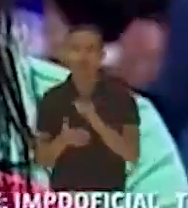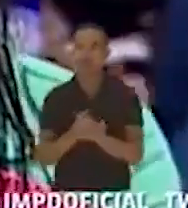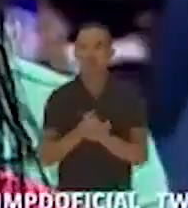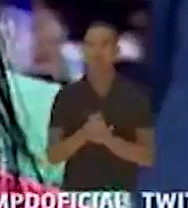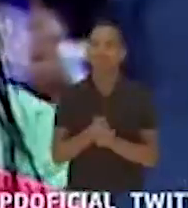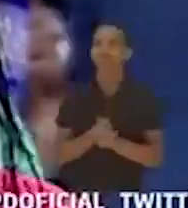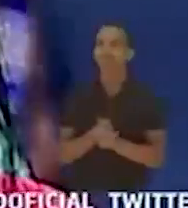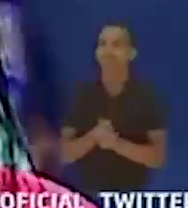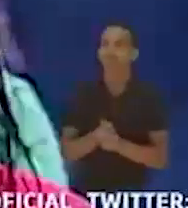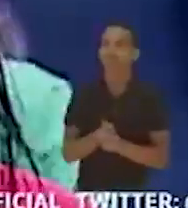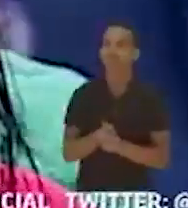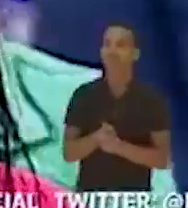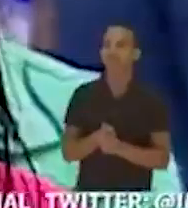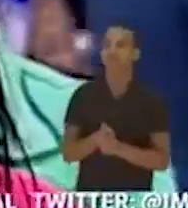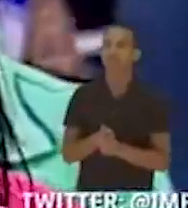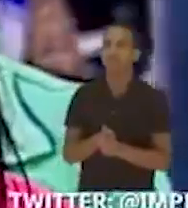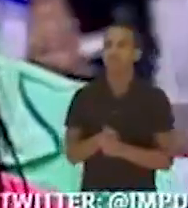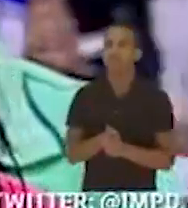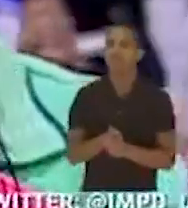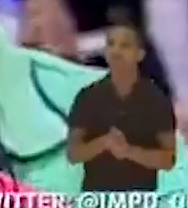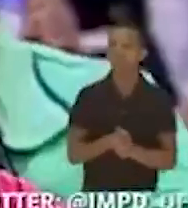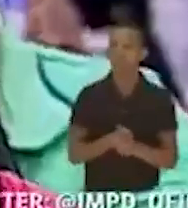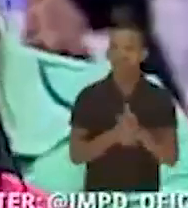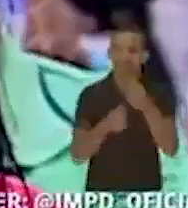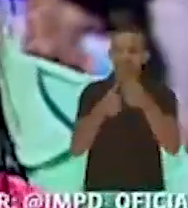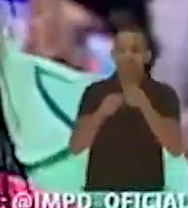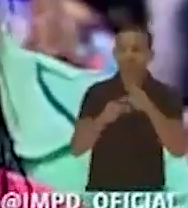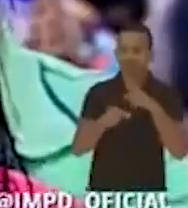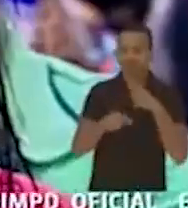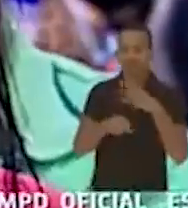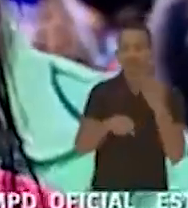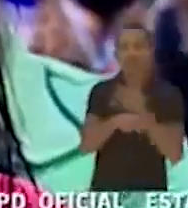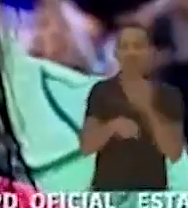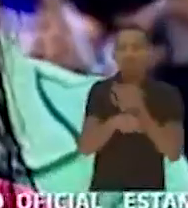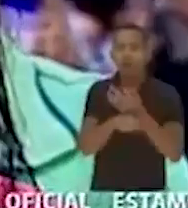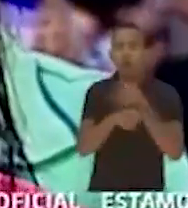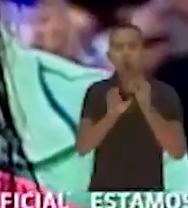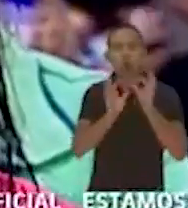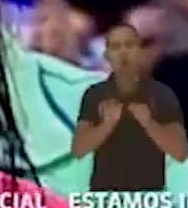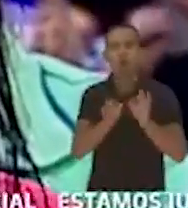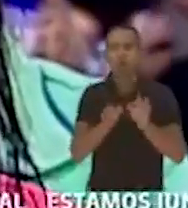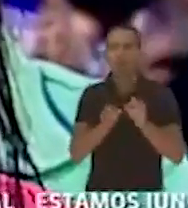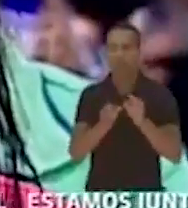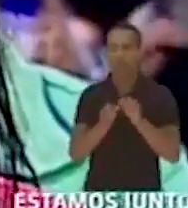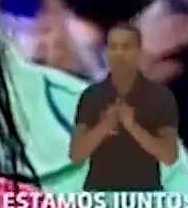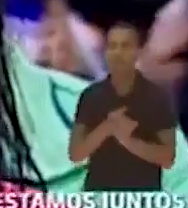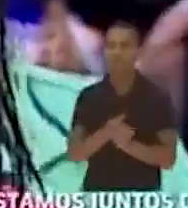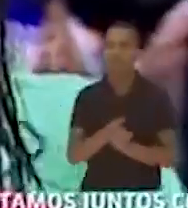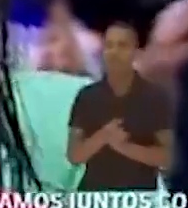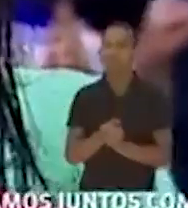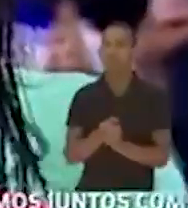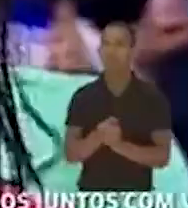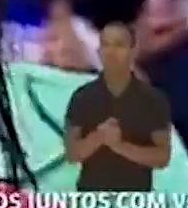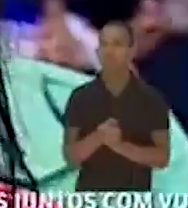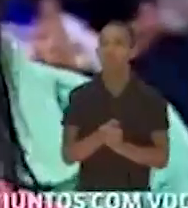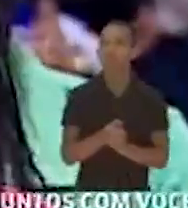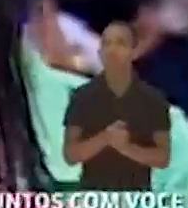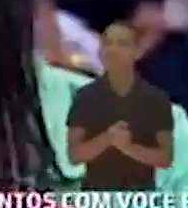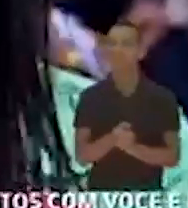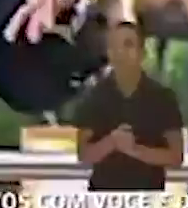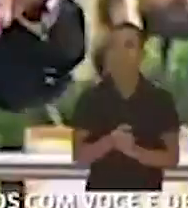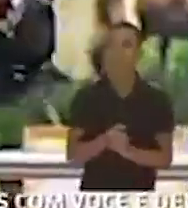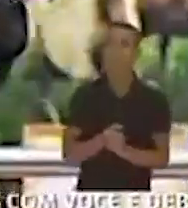jeito, você estava na tábua da beirada. Verdade. Eu não sei se você conhece a expressão tábua da beirada, que está quase escorregando, entendeu? Por causa do rio.